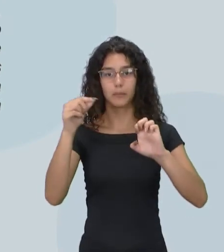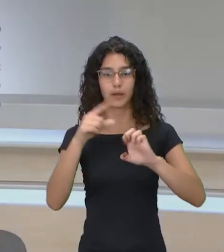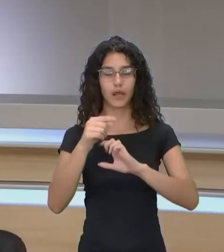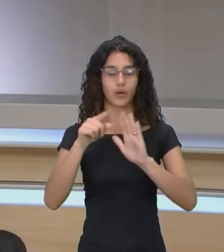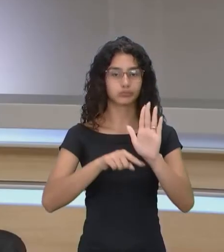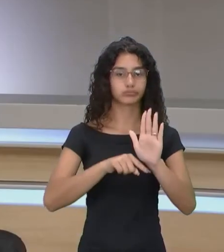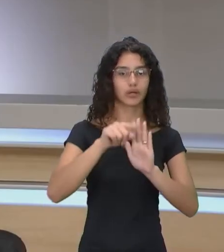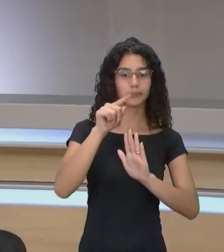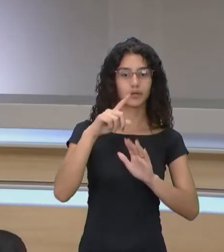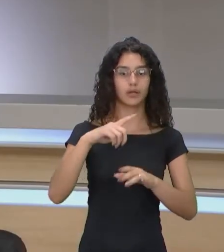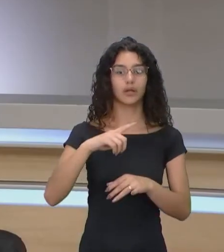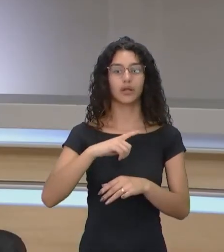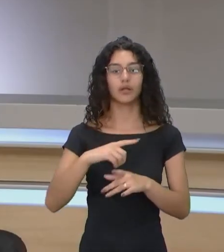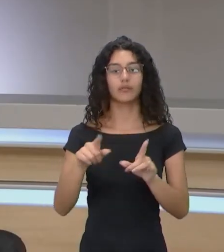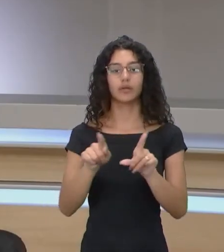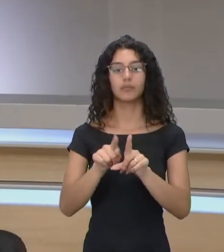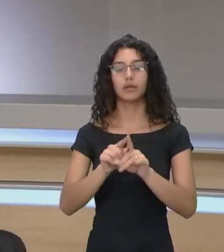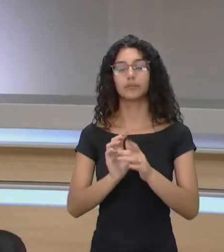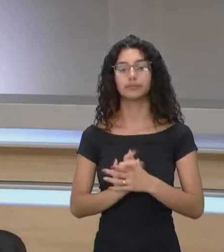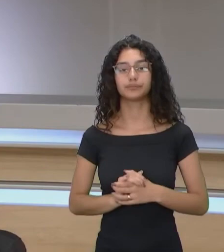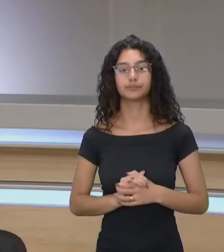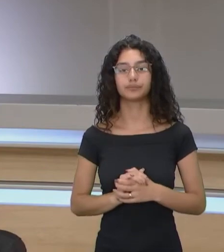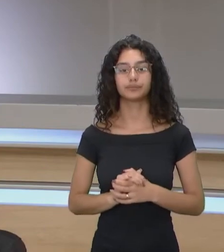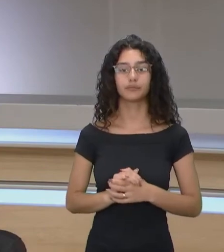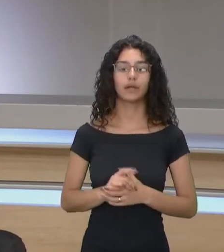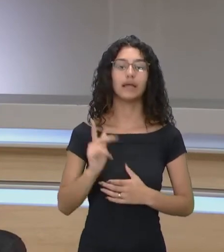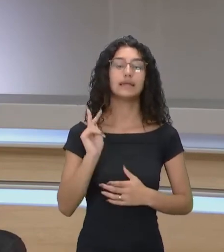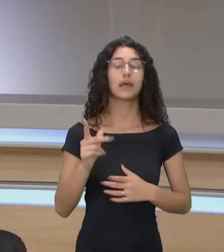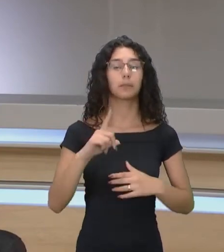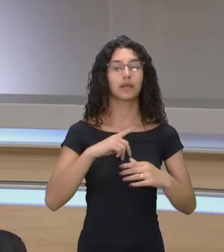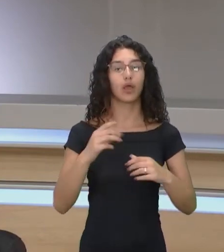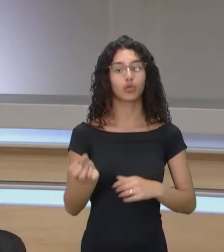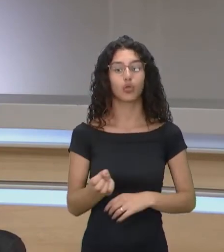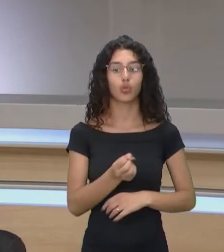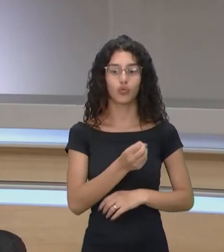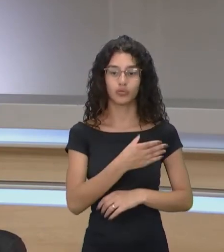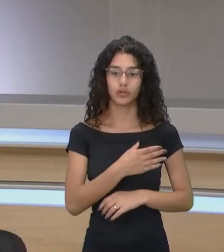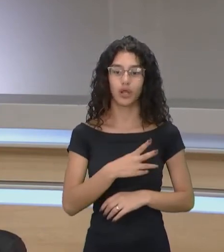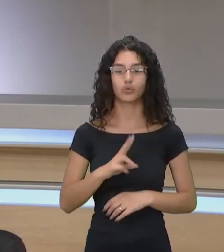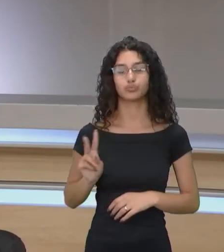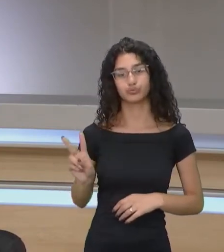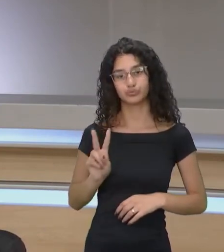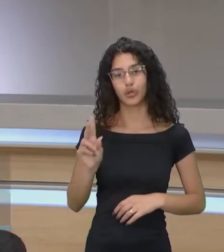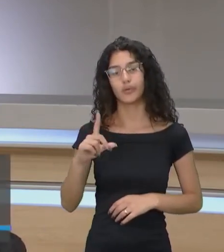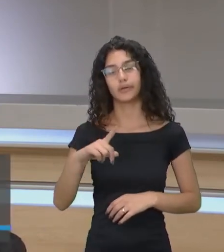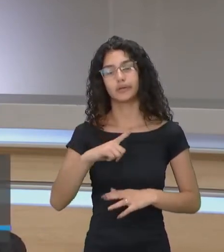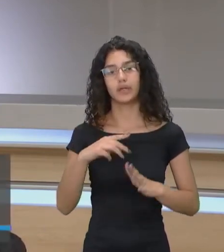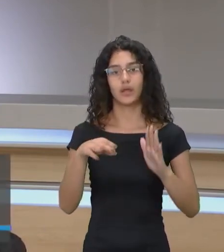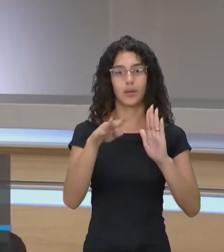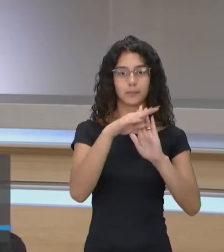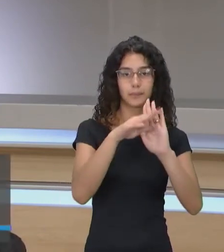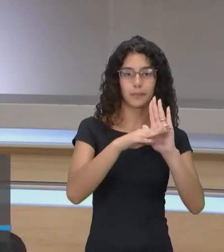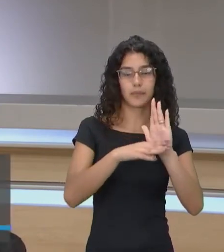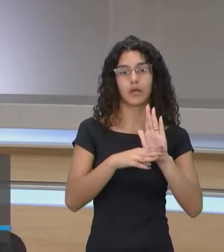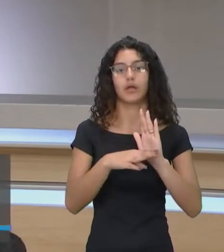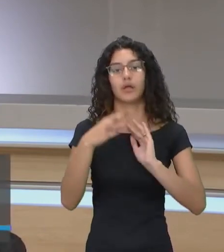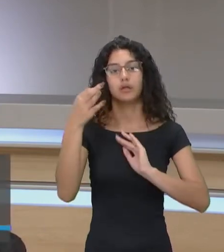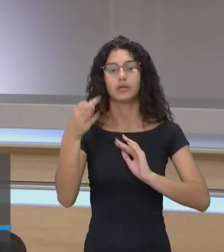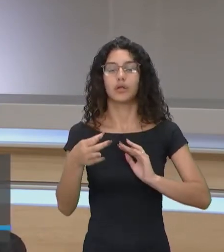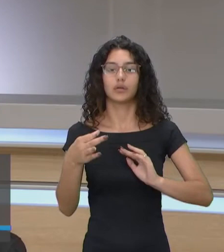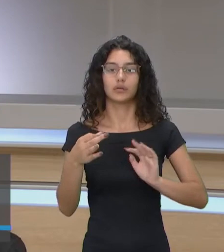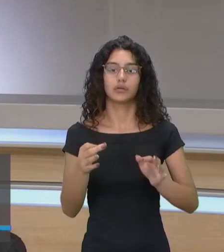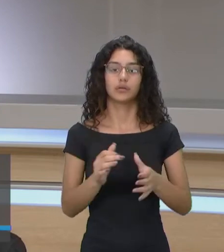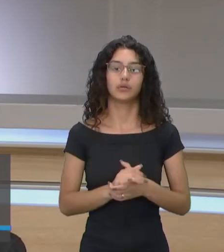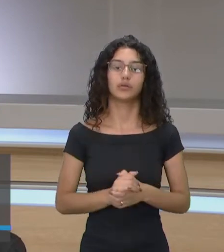do descarte de resíduos sólidos. E também ela sempre tem atualização aí dos valores e das faixas